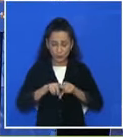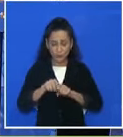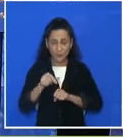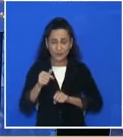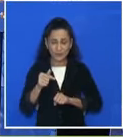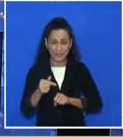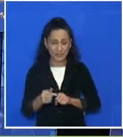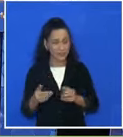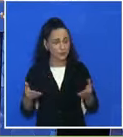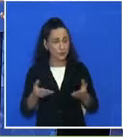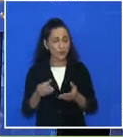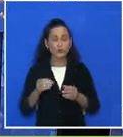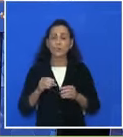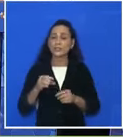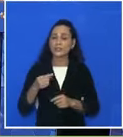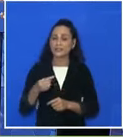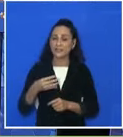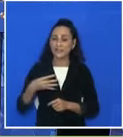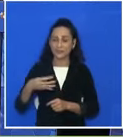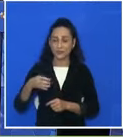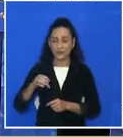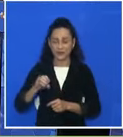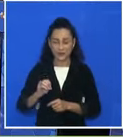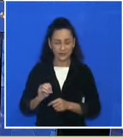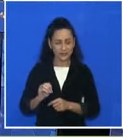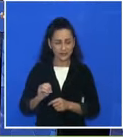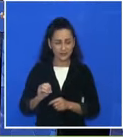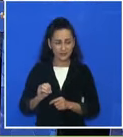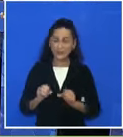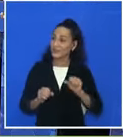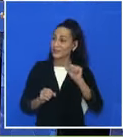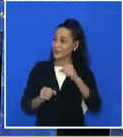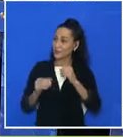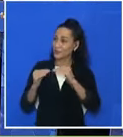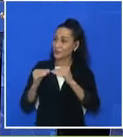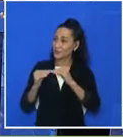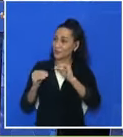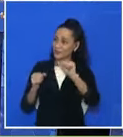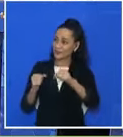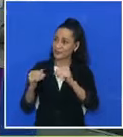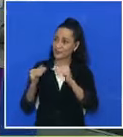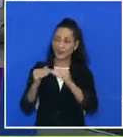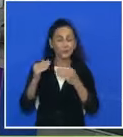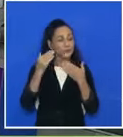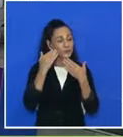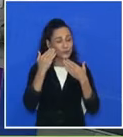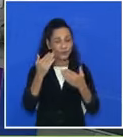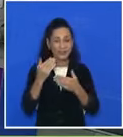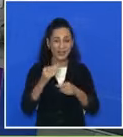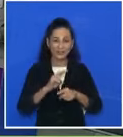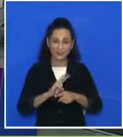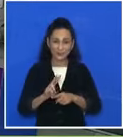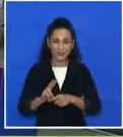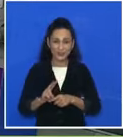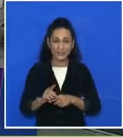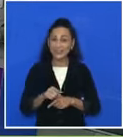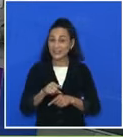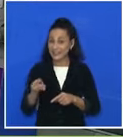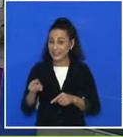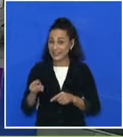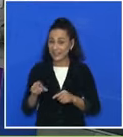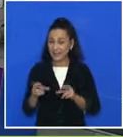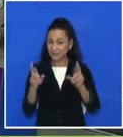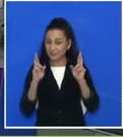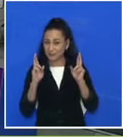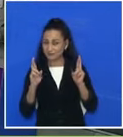Super 7, hoje concurso número 140? Sim, confirmo. Sim, confirmo. Muito obrigado, senhores auditores. E aí,